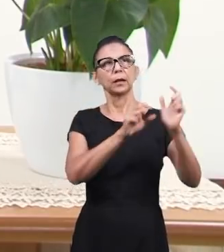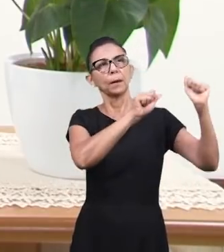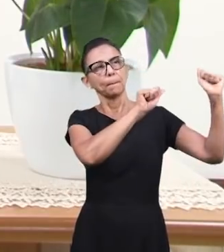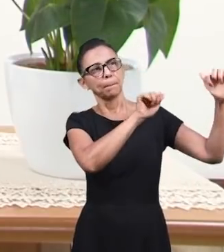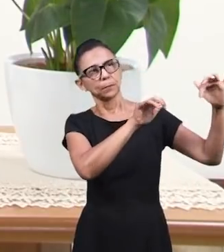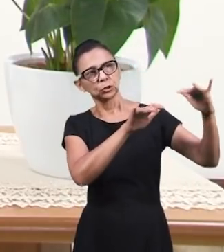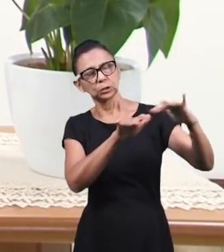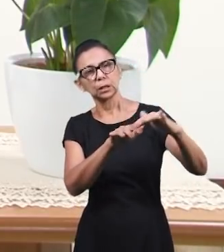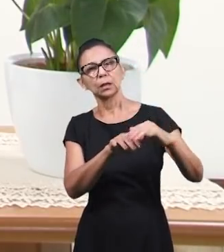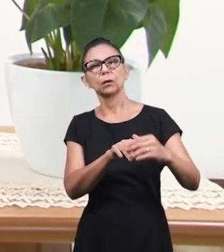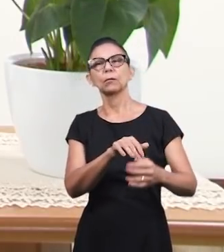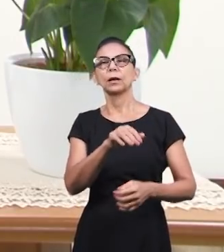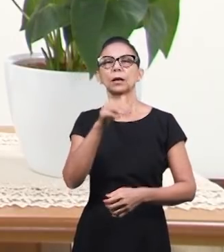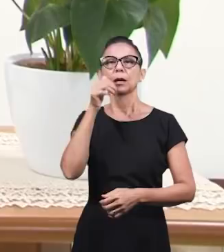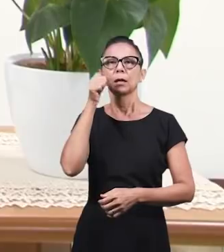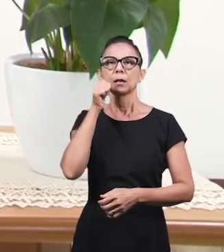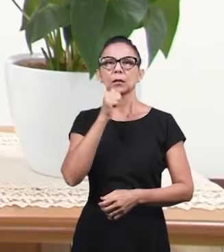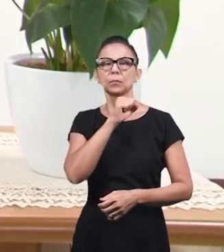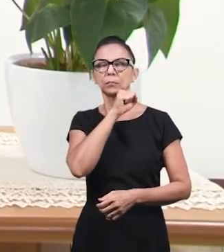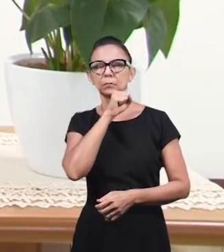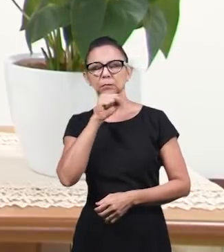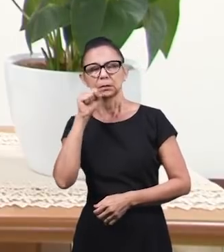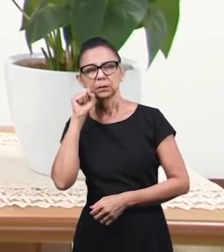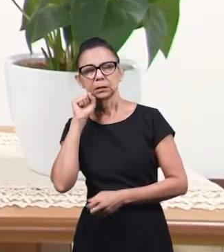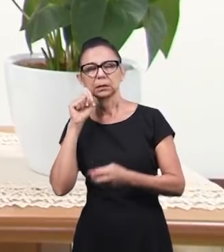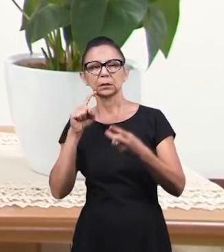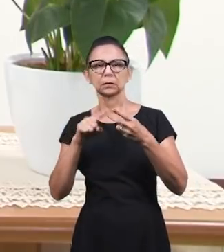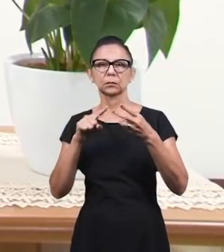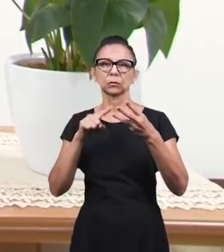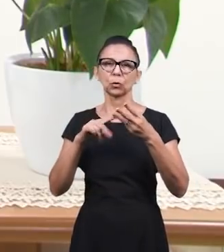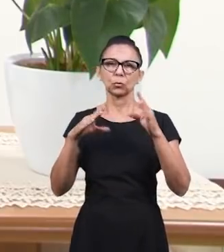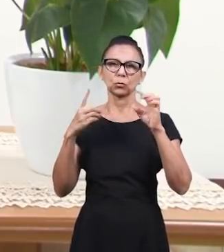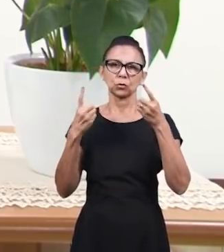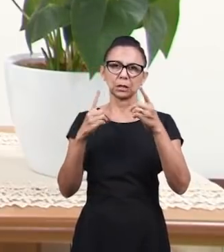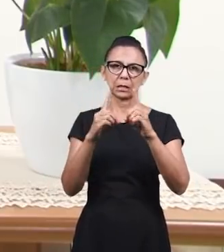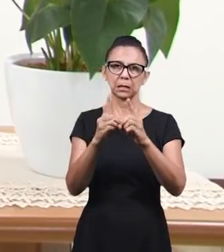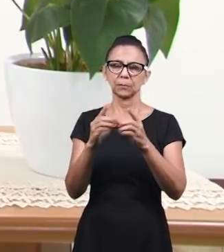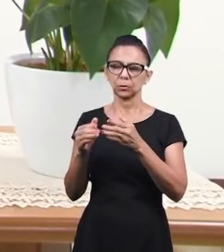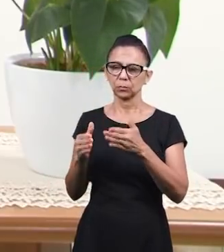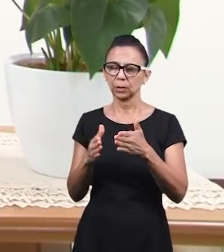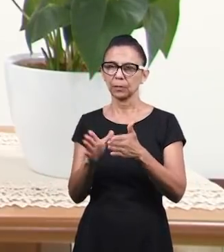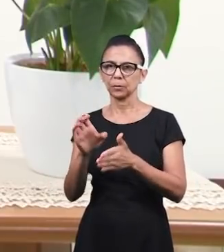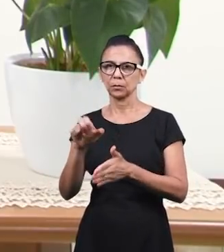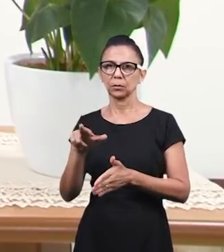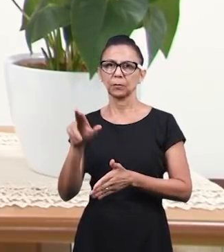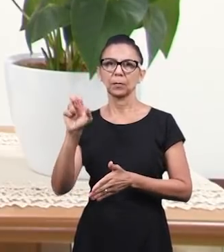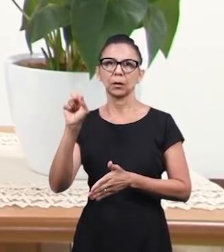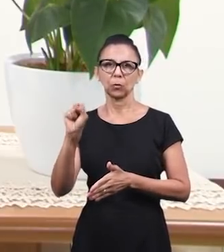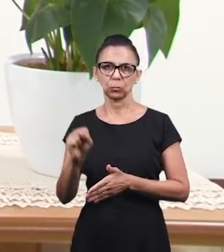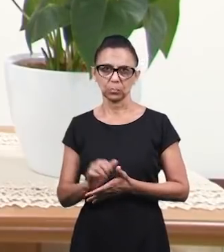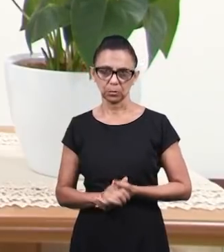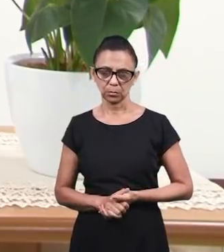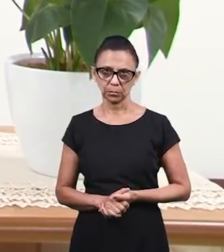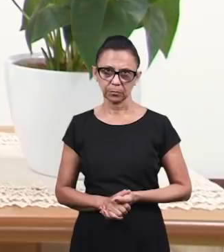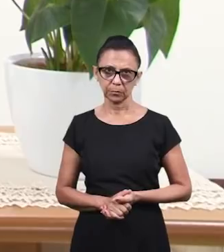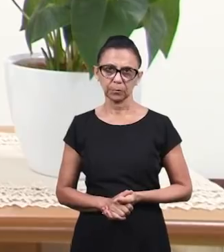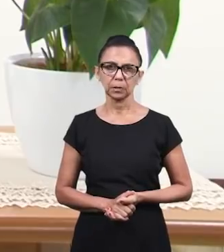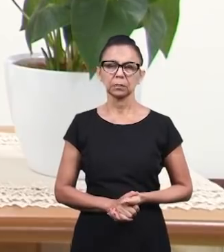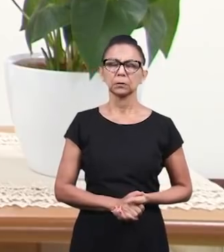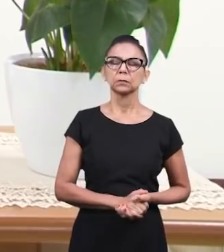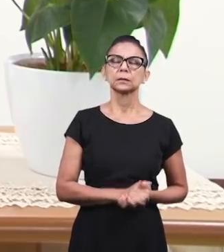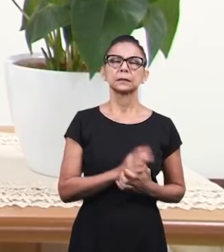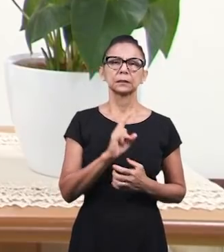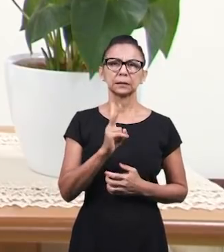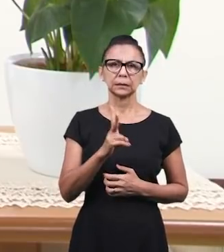a multidão, com a mulher samaritana, com os discípulos no caminho de Emaús, ou seja, todos os encontros de Jesus têm sido